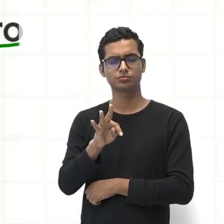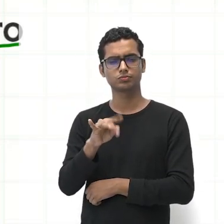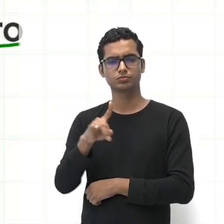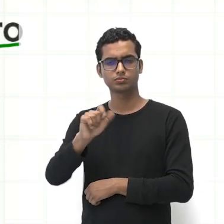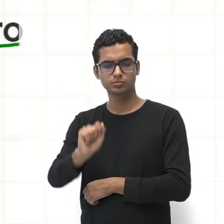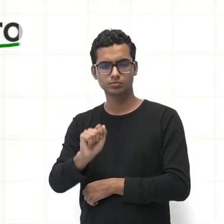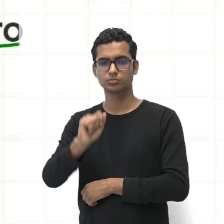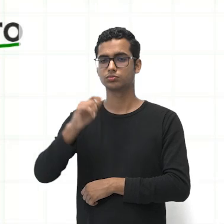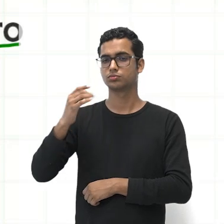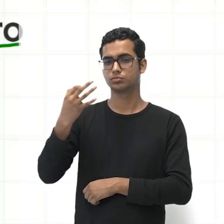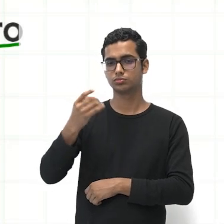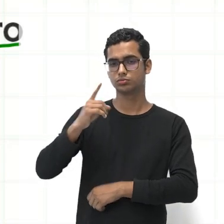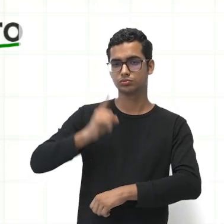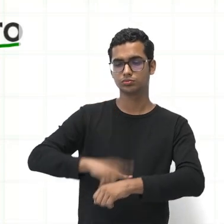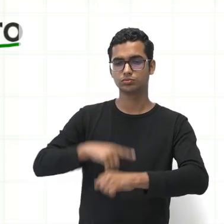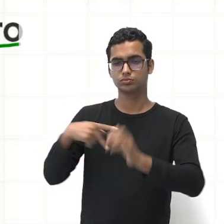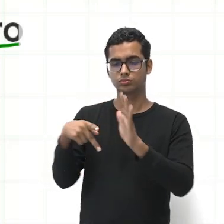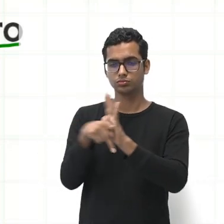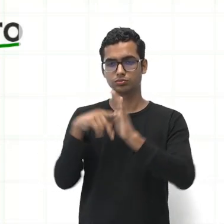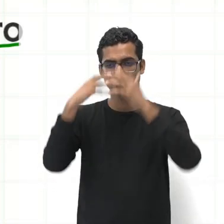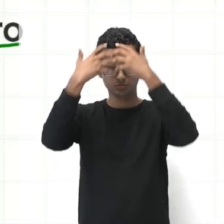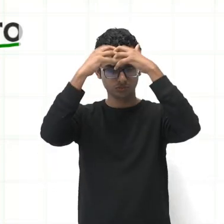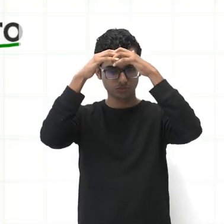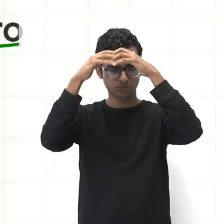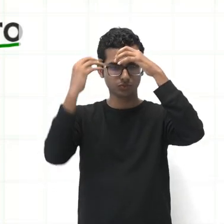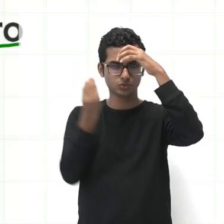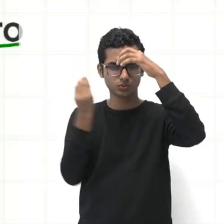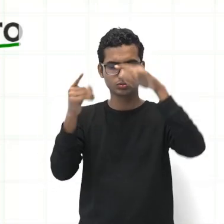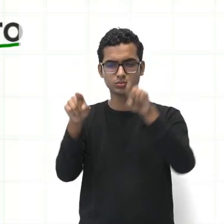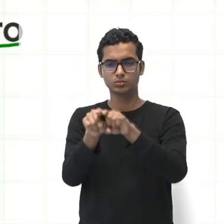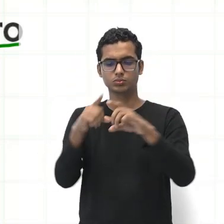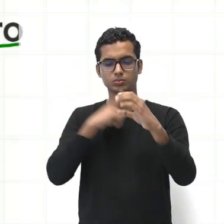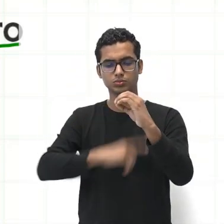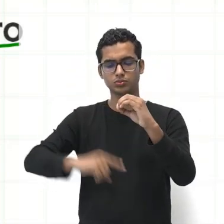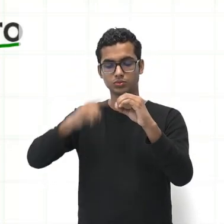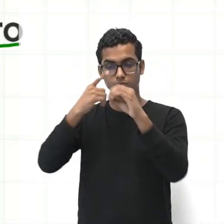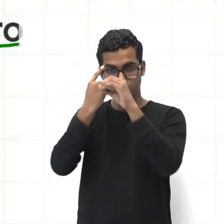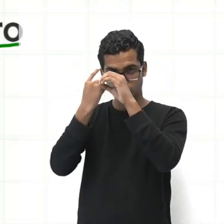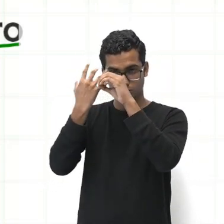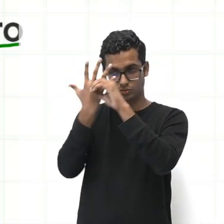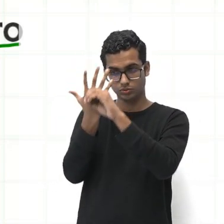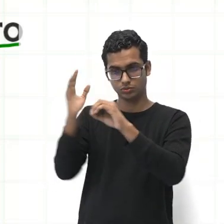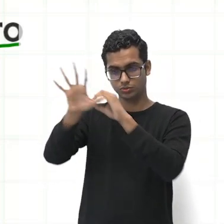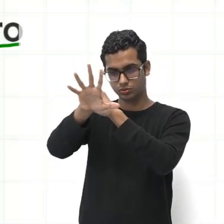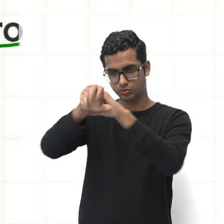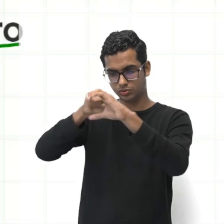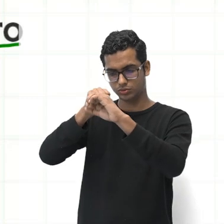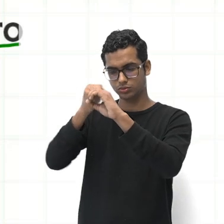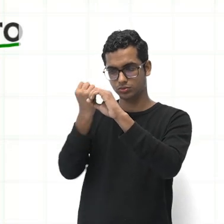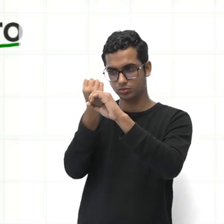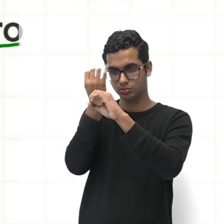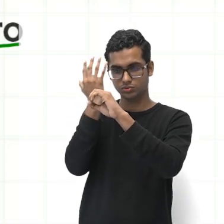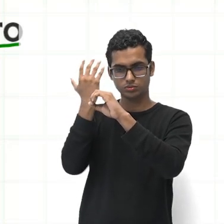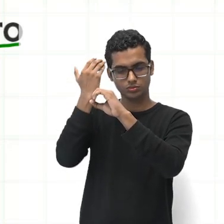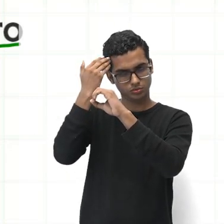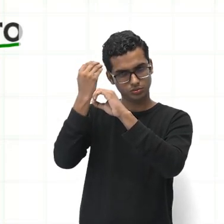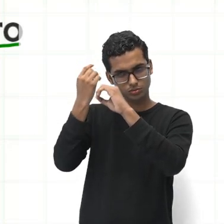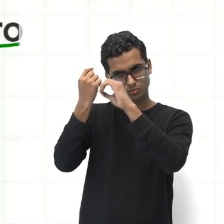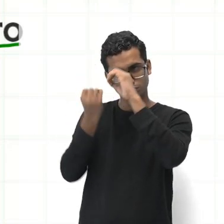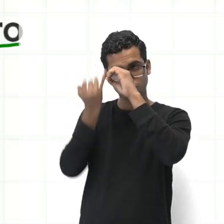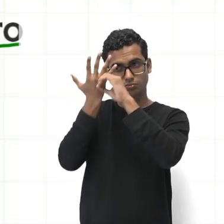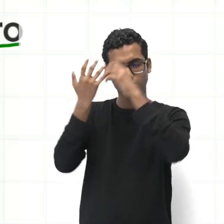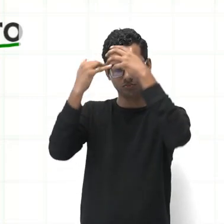é levada até o seu cérebro, lá ele faz o quê? A